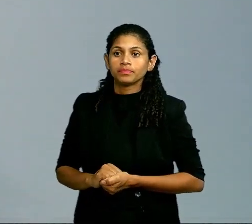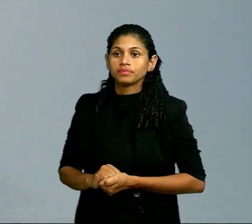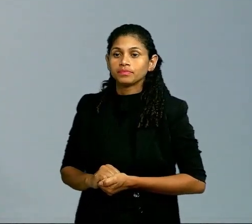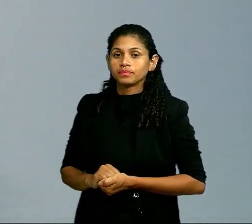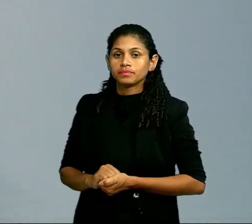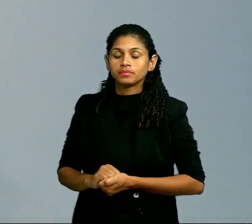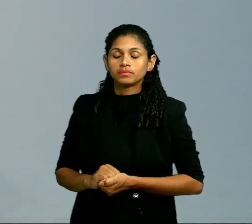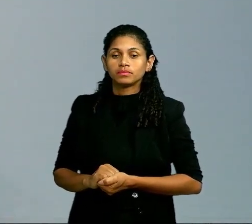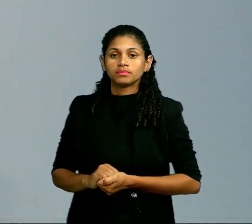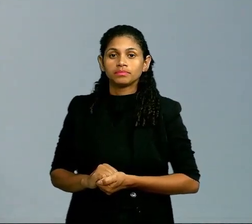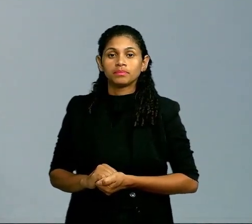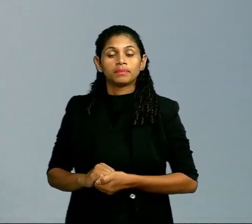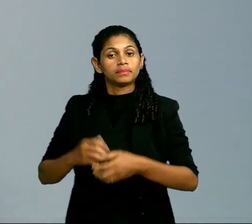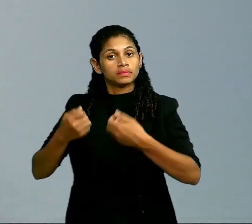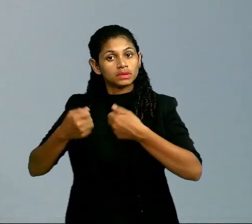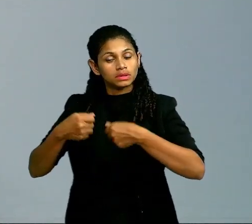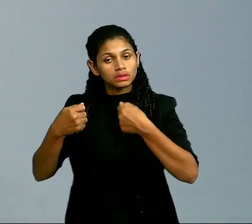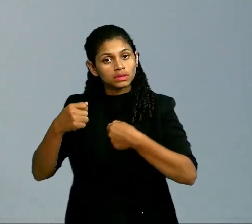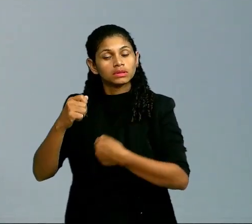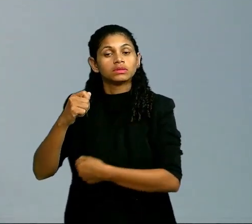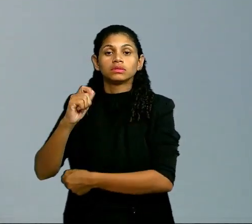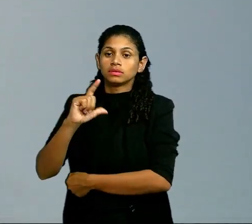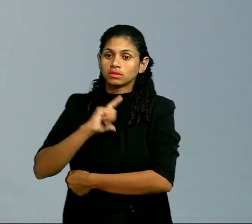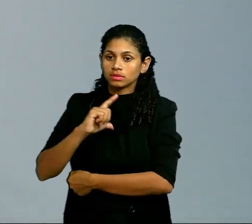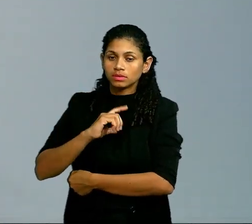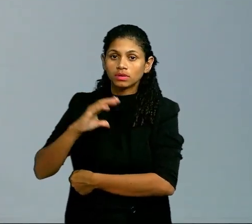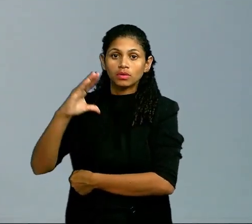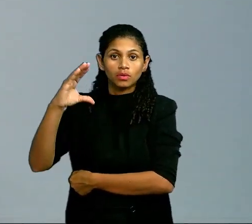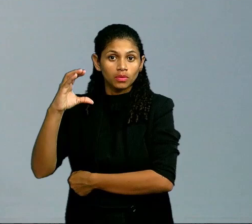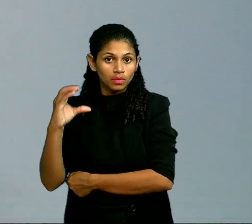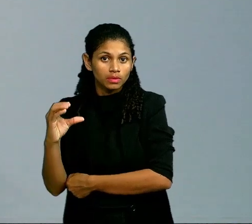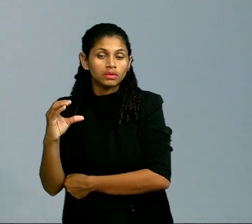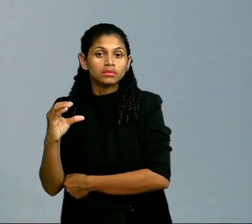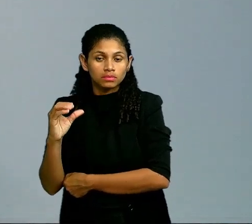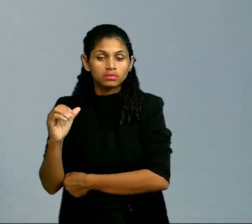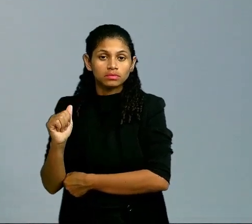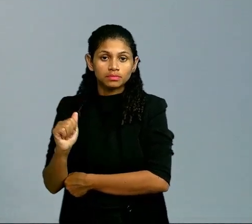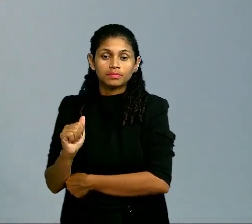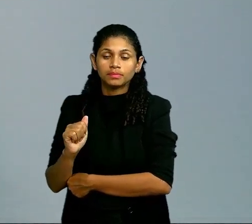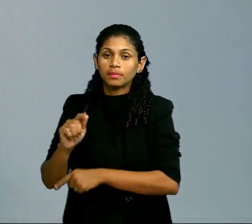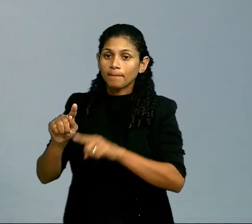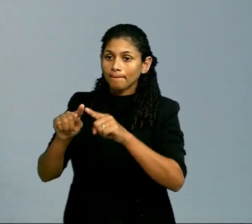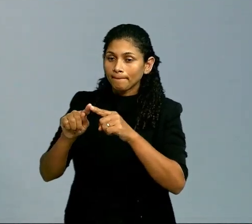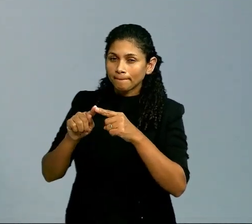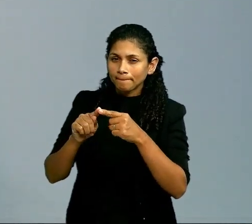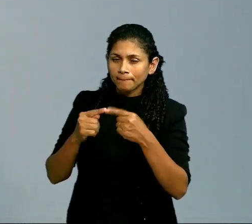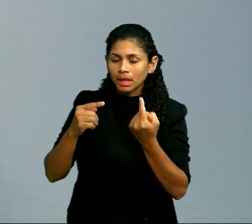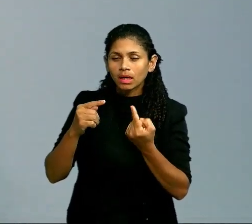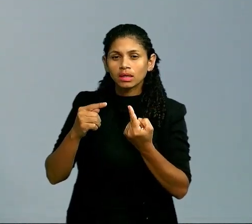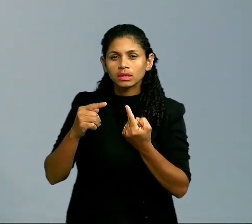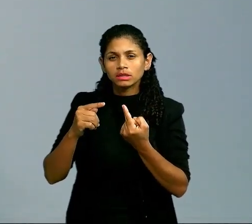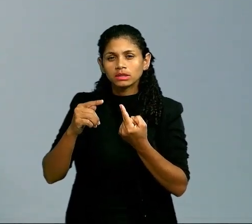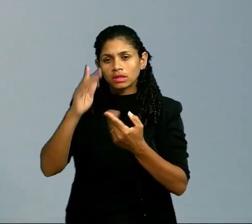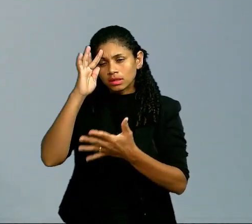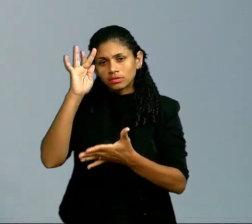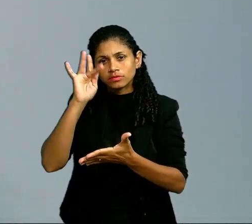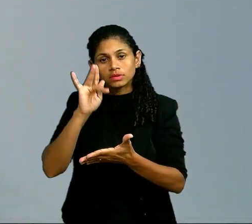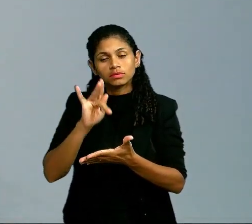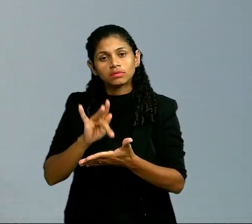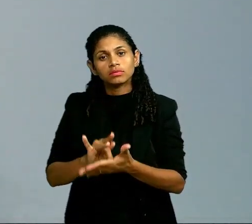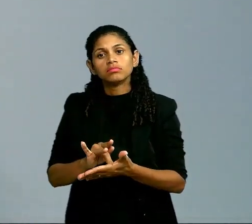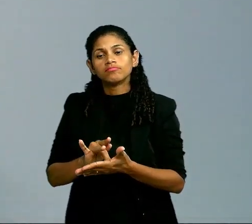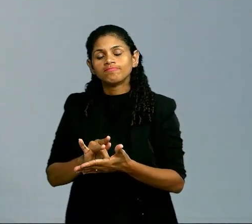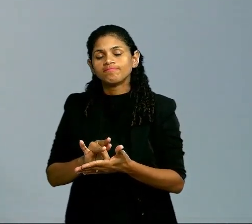tenha carbono na sua estrutura, porque o carbono ele é o carro-chefe da química orgânica. Mas o fato daquela substância ter